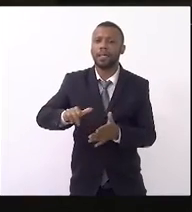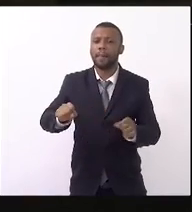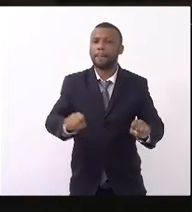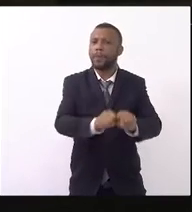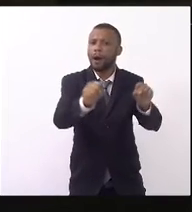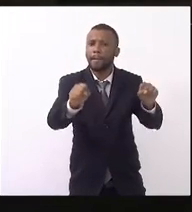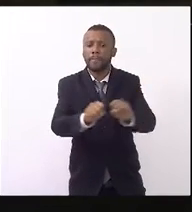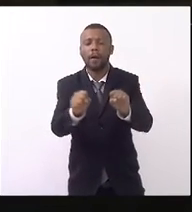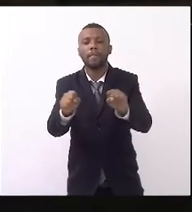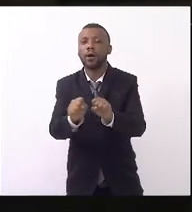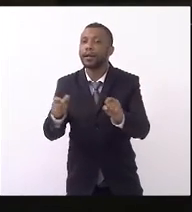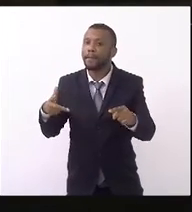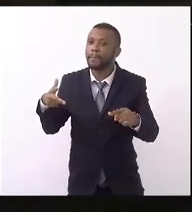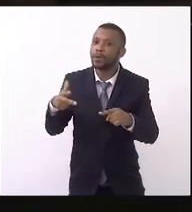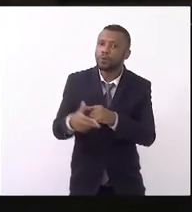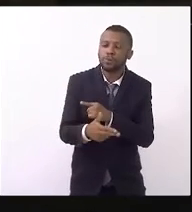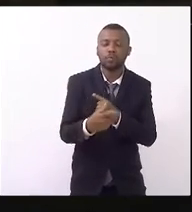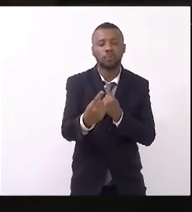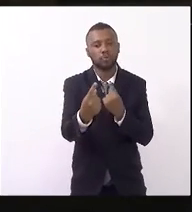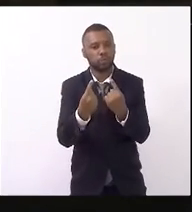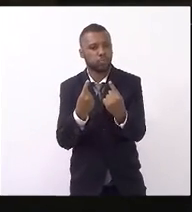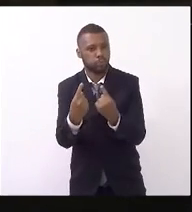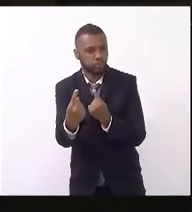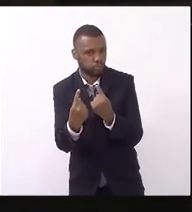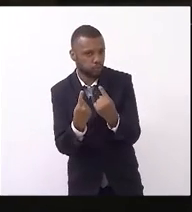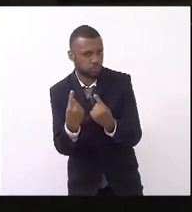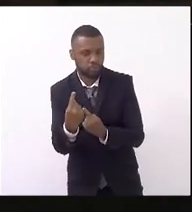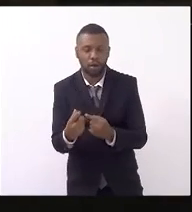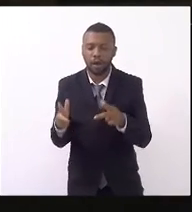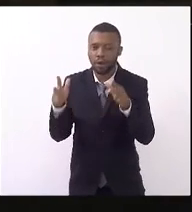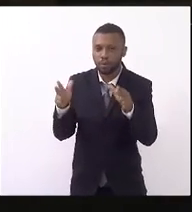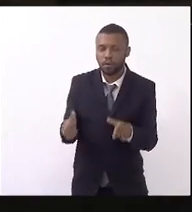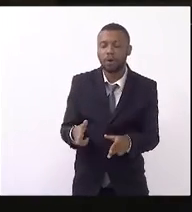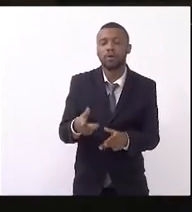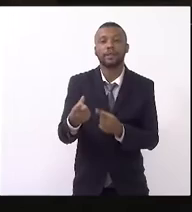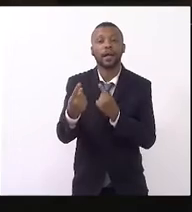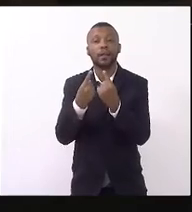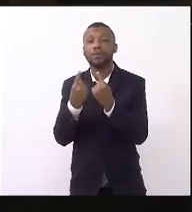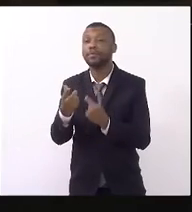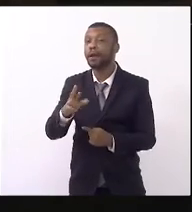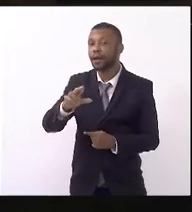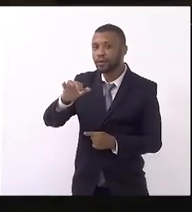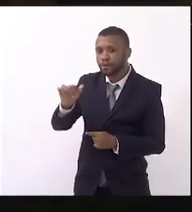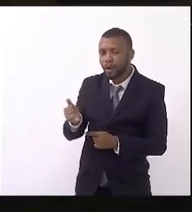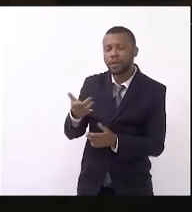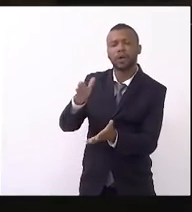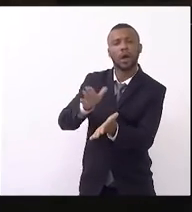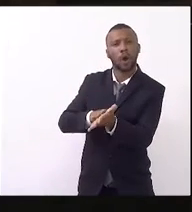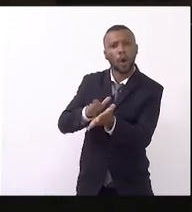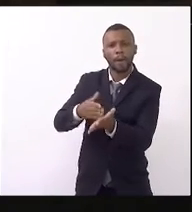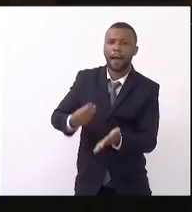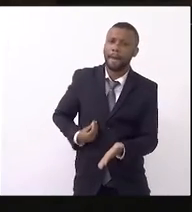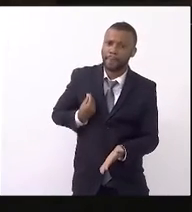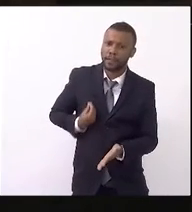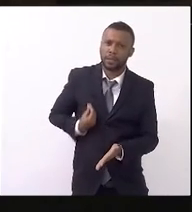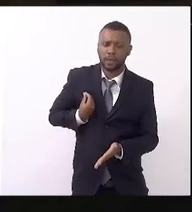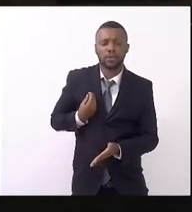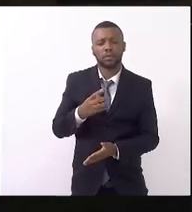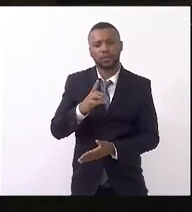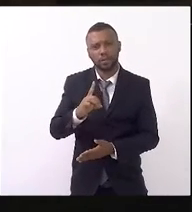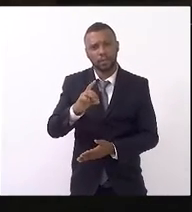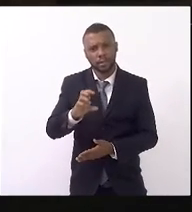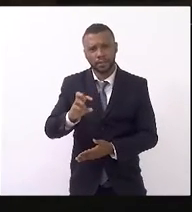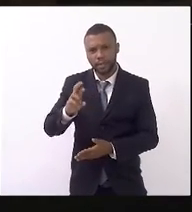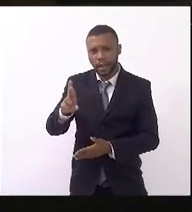na rodovia, assim como também na RJ, onde cobrei a presença do DER com